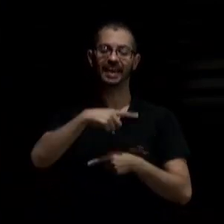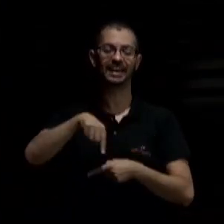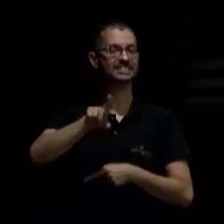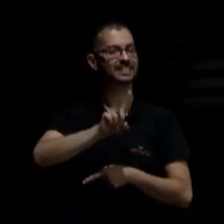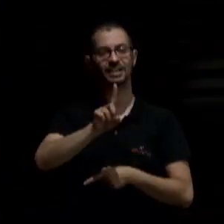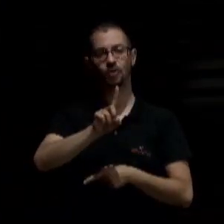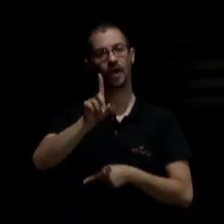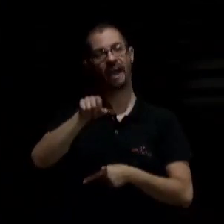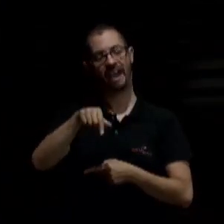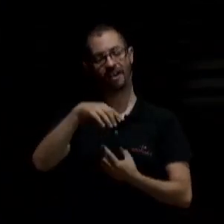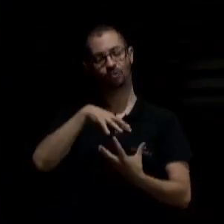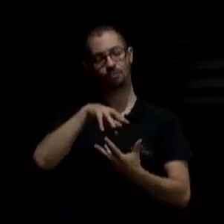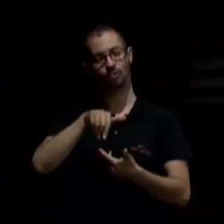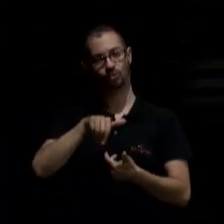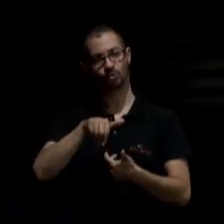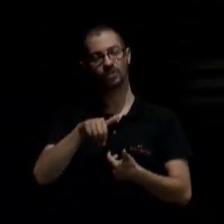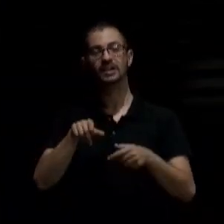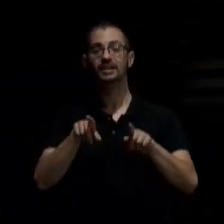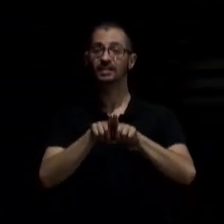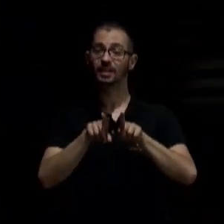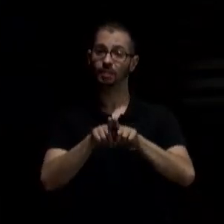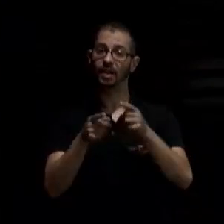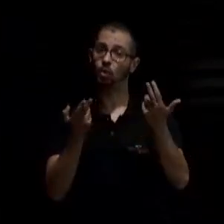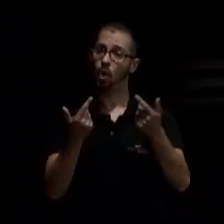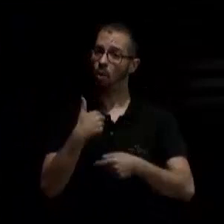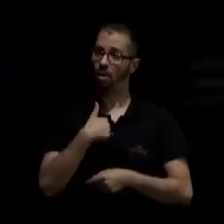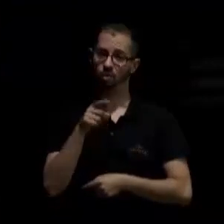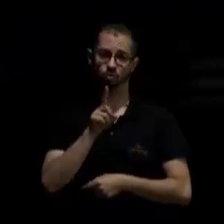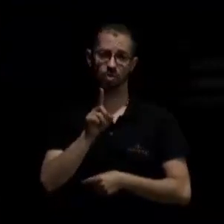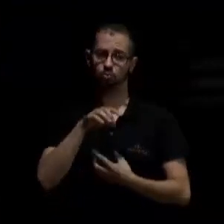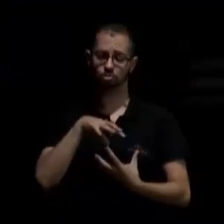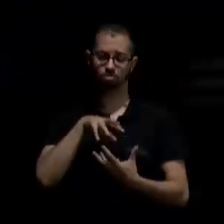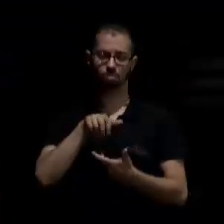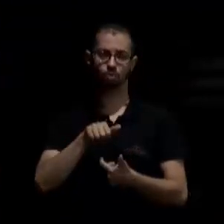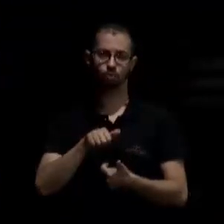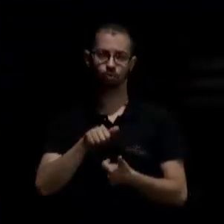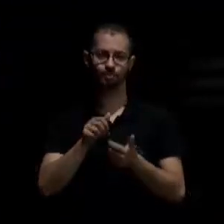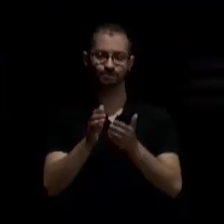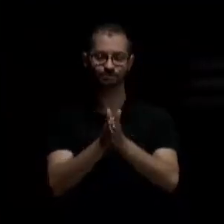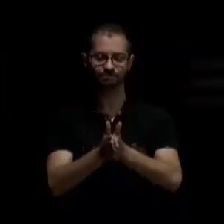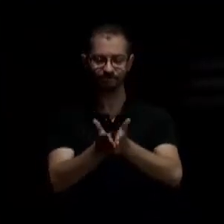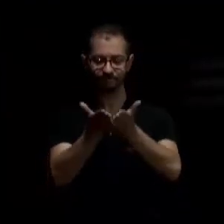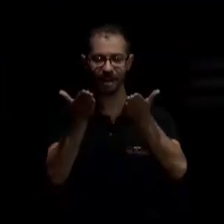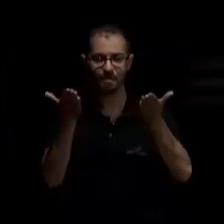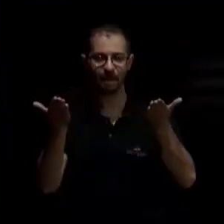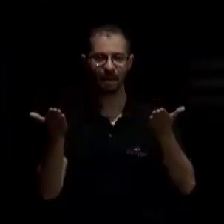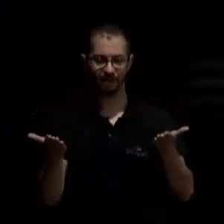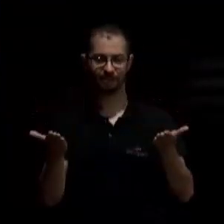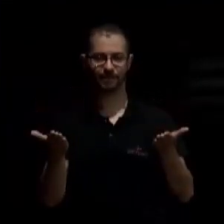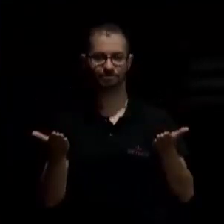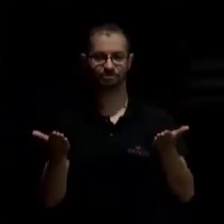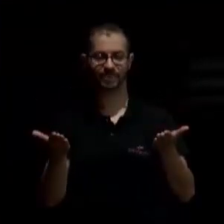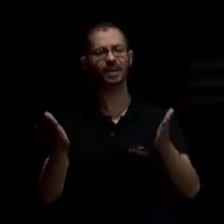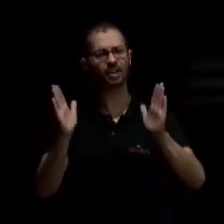mundo, como também eu não sou. A palavra, eu falei isso